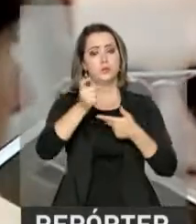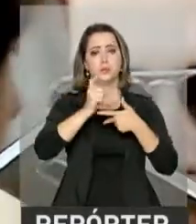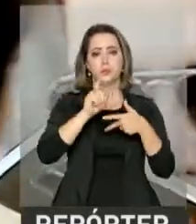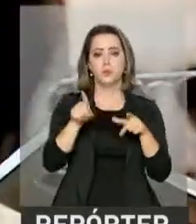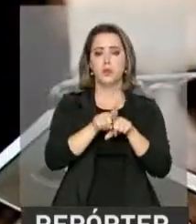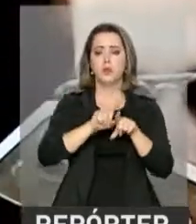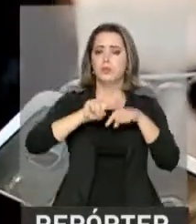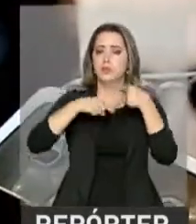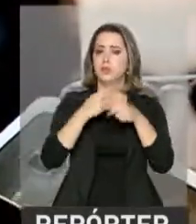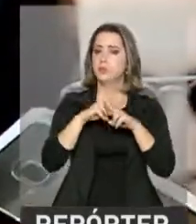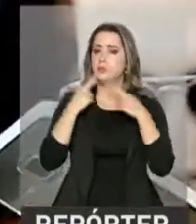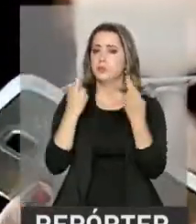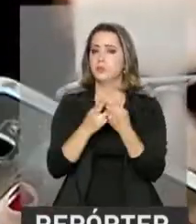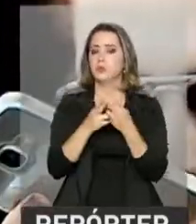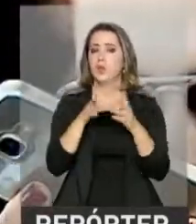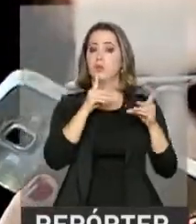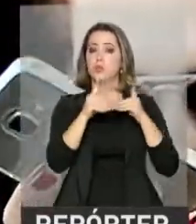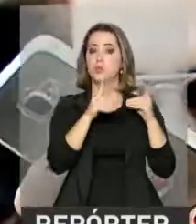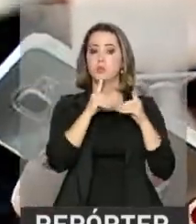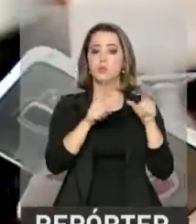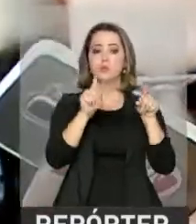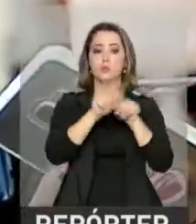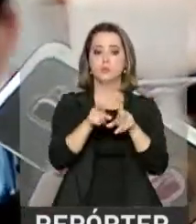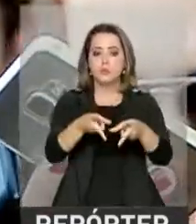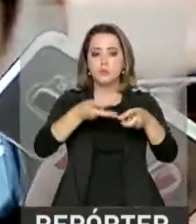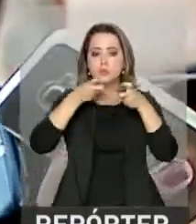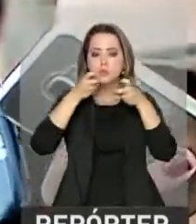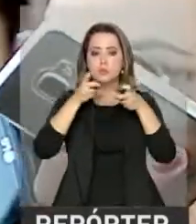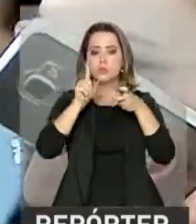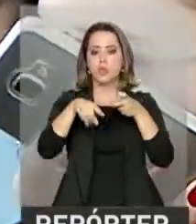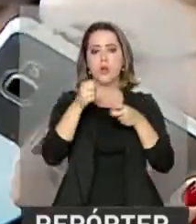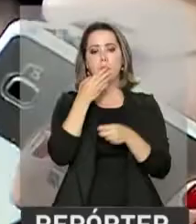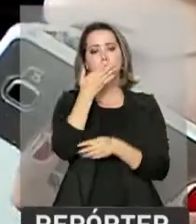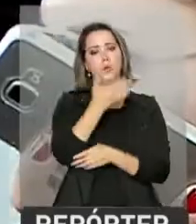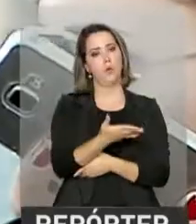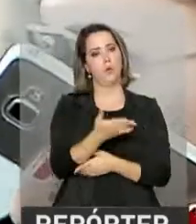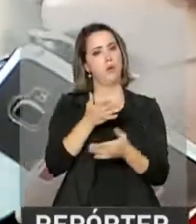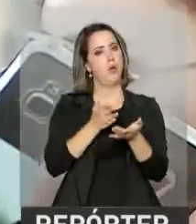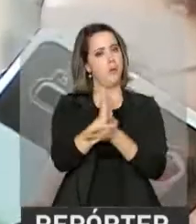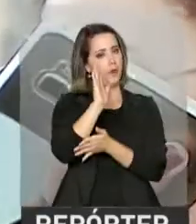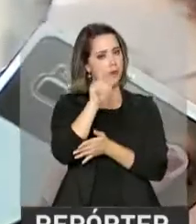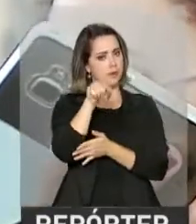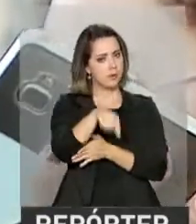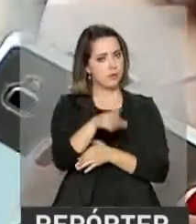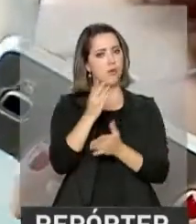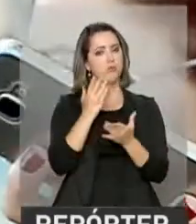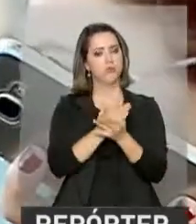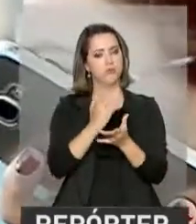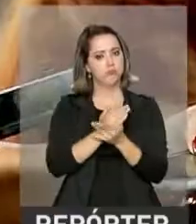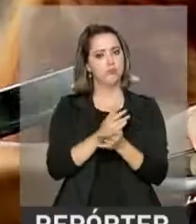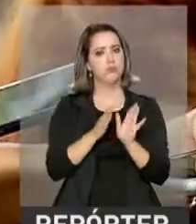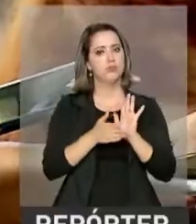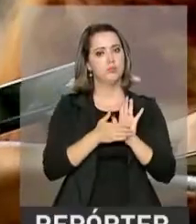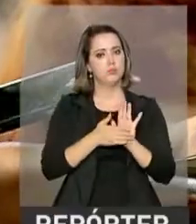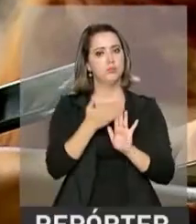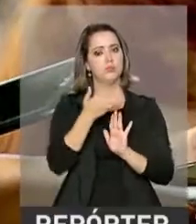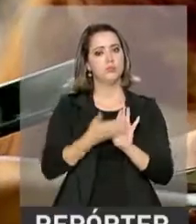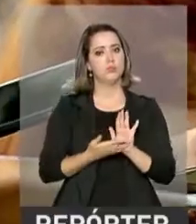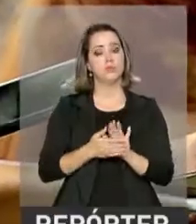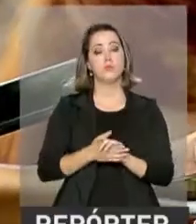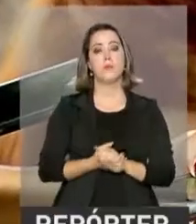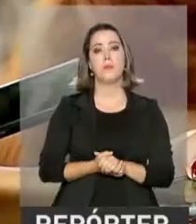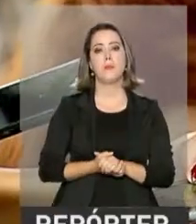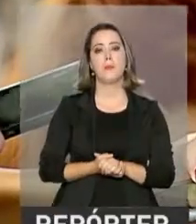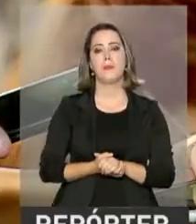que com o diálogo a expectativa é favorável pela aprovação da proposta é o texto que